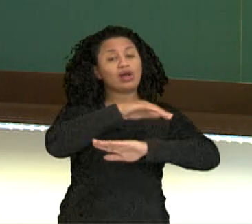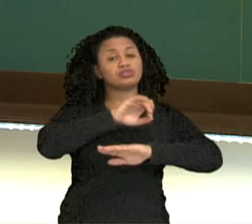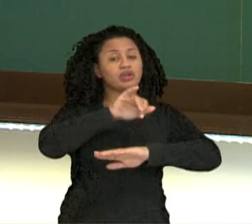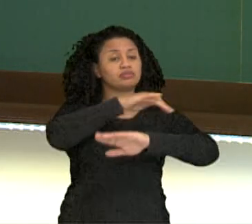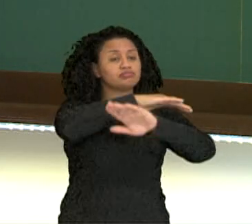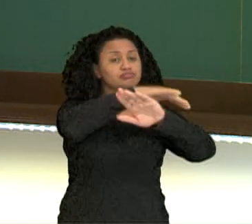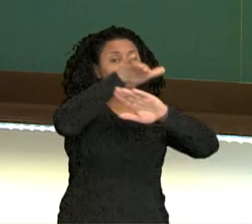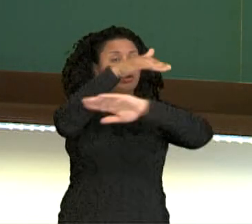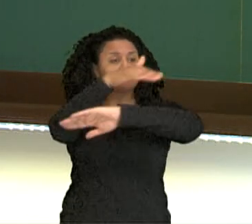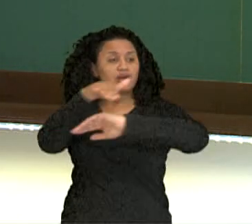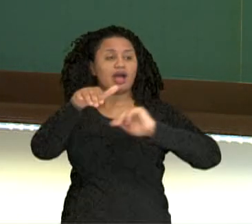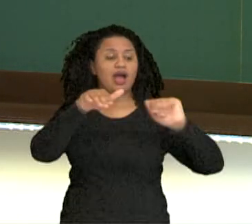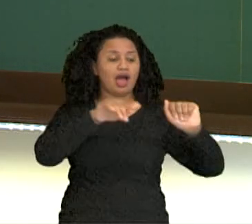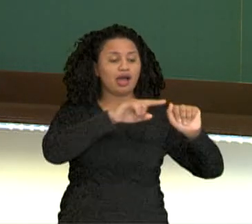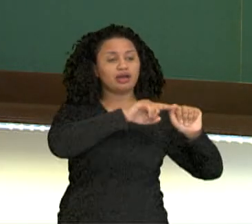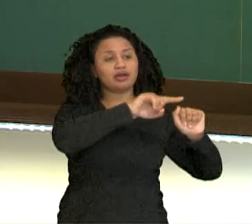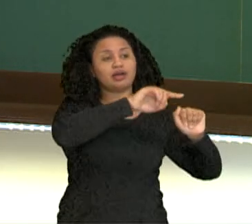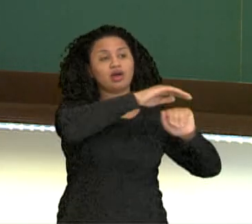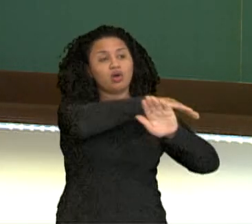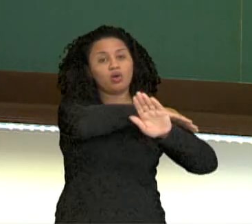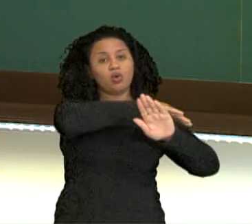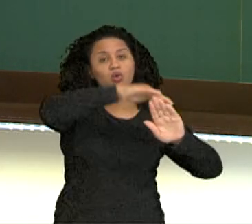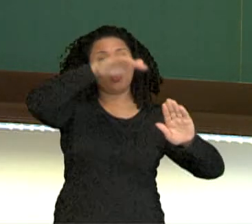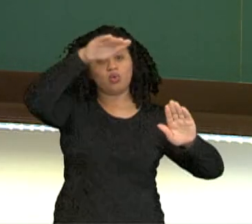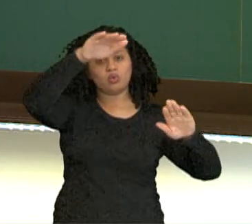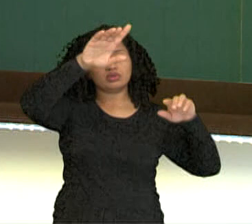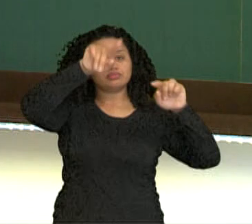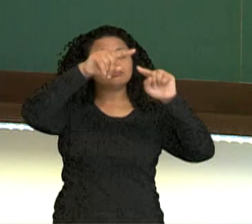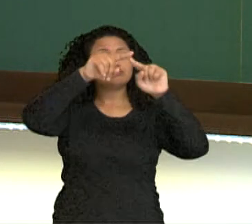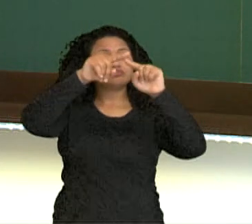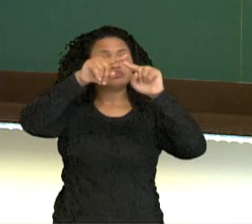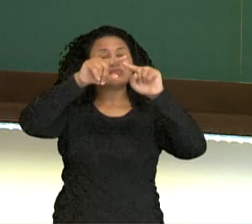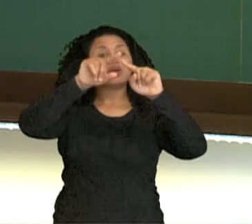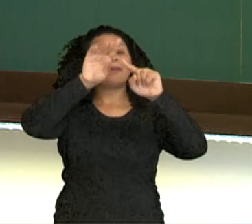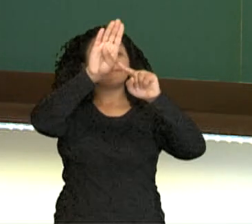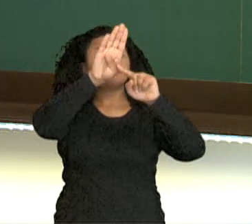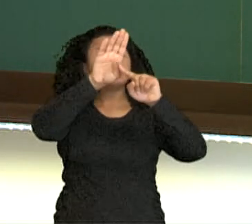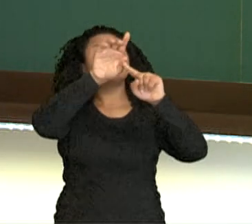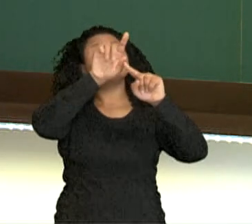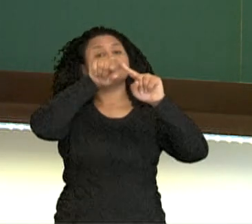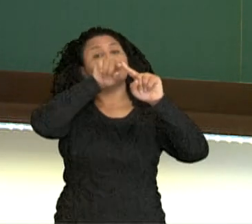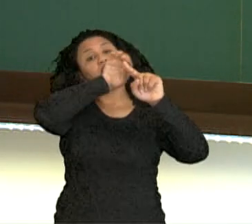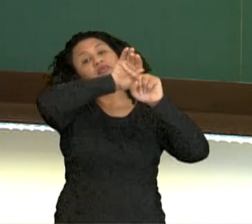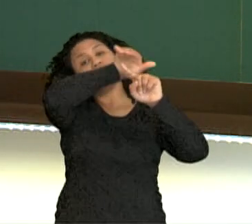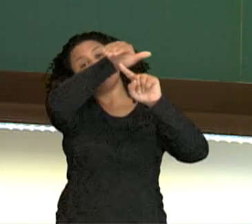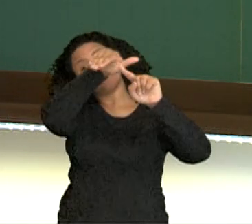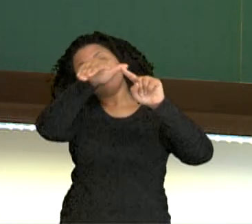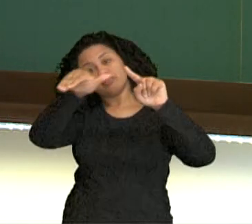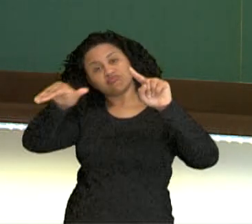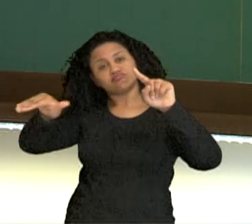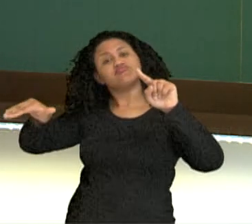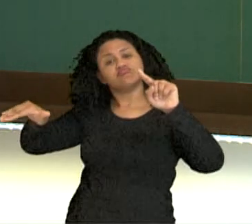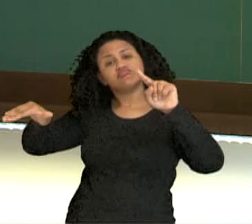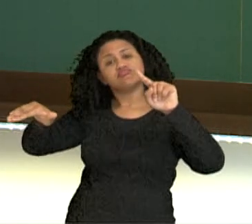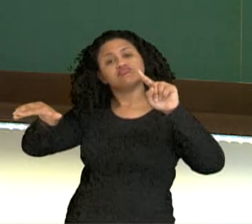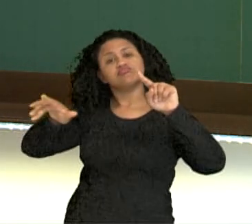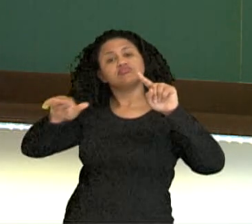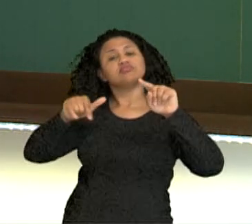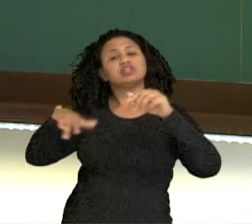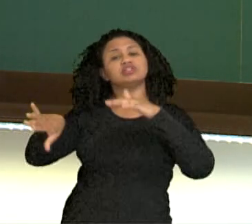Ele sai lá de A, vai por essa rua, que tem aquele ponto B, onde ele vai dobrar a esquina, né?